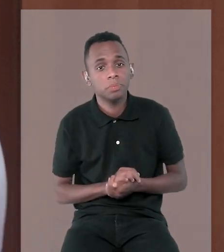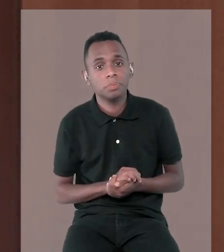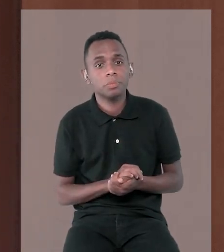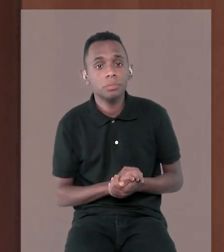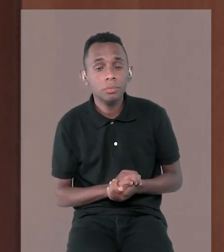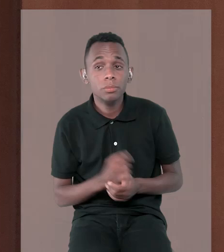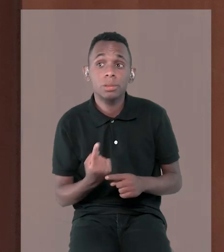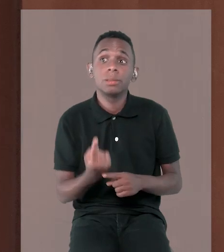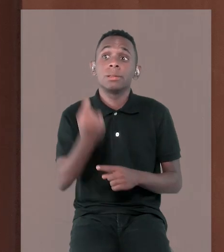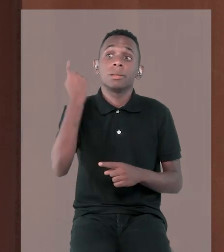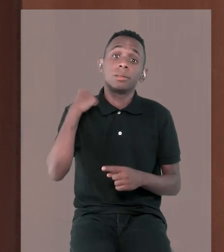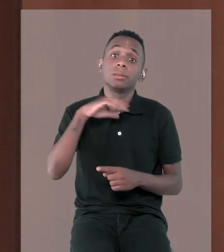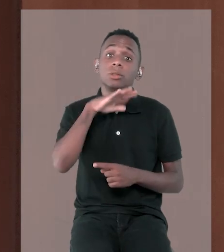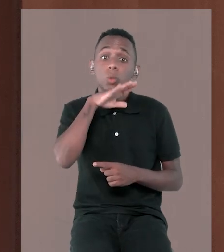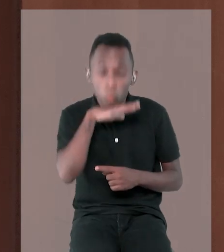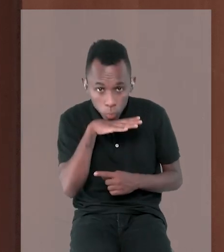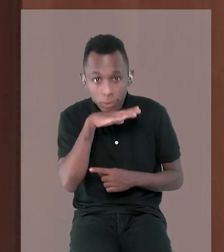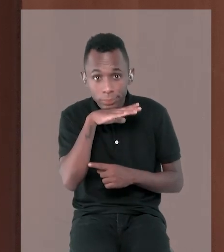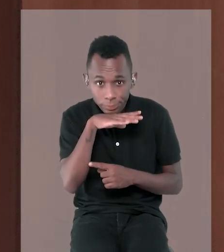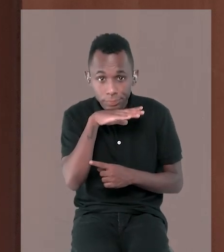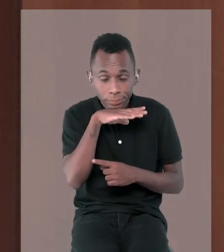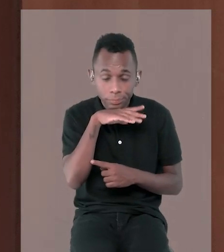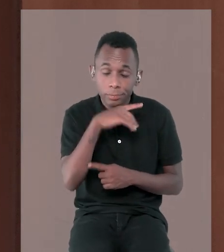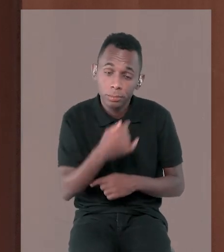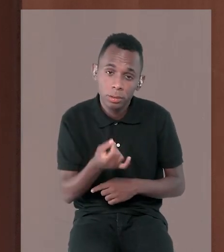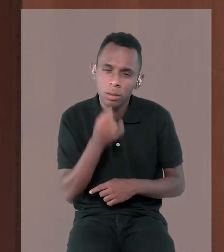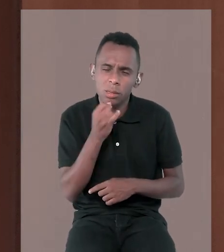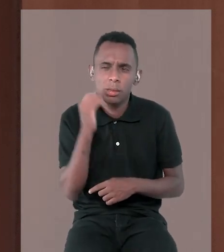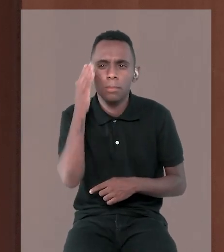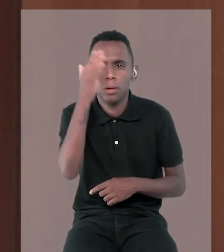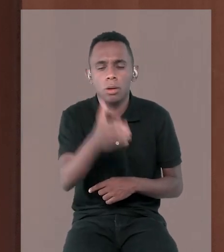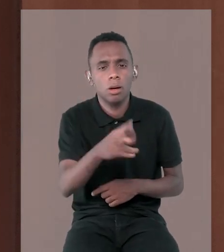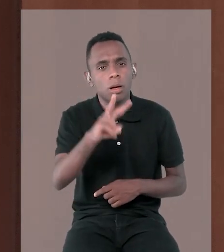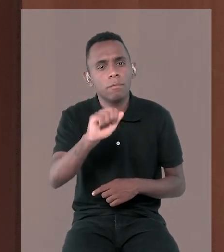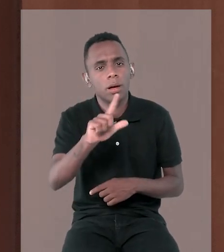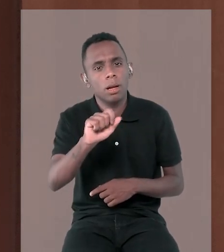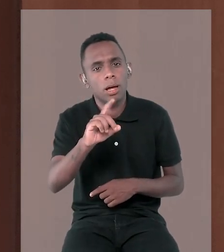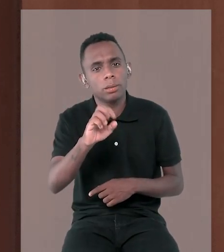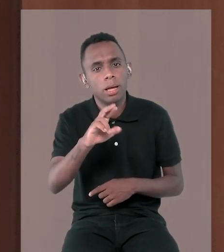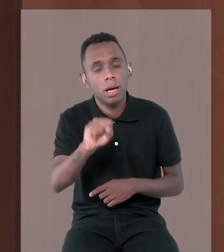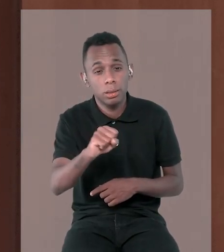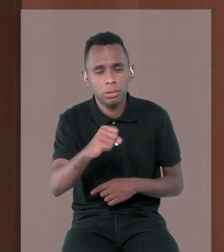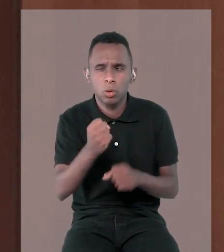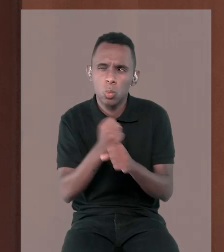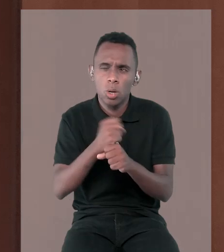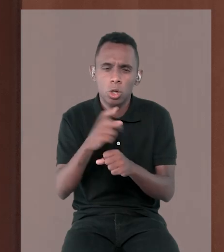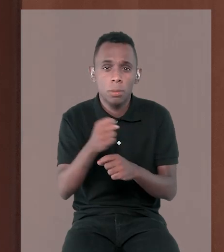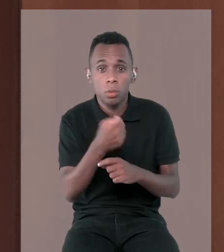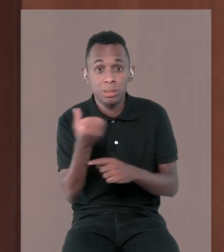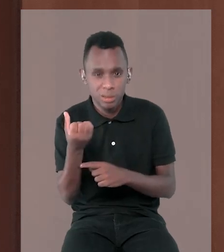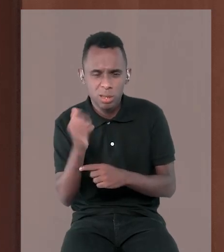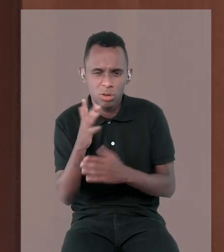que já era ruim, a gente, por exemplo, eu tive lá em Valadares em 2006, já tem um bom